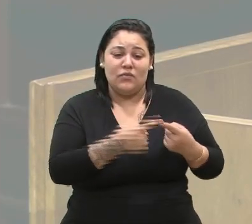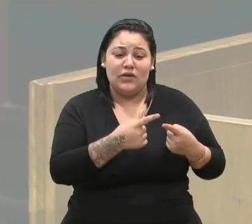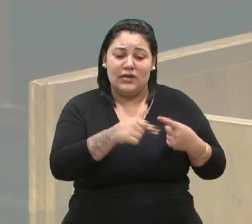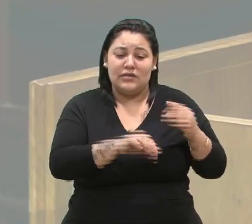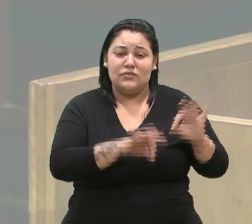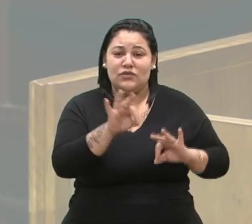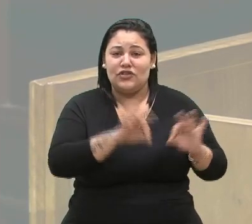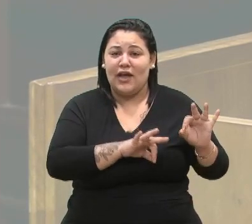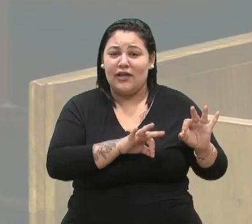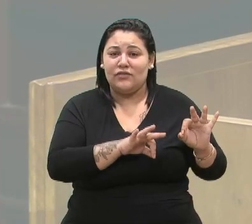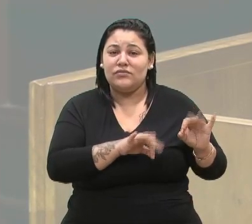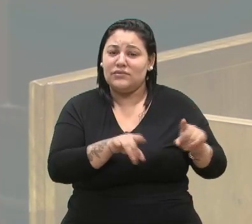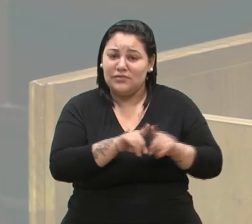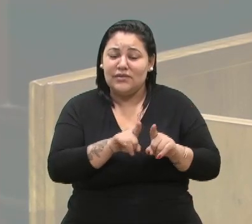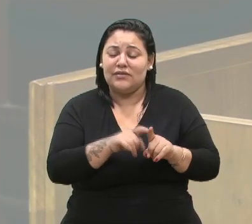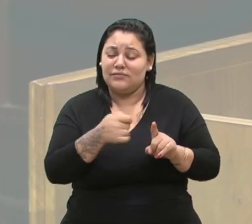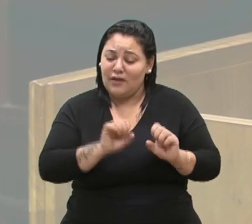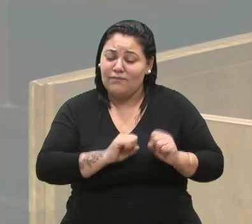se debruçou também.